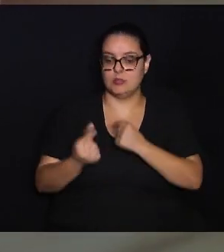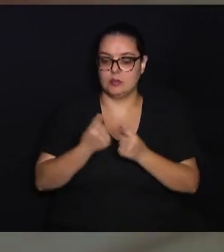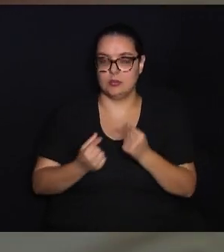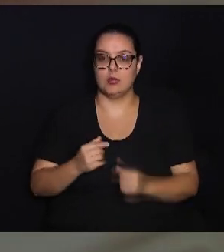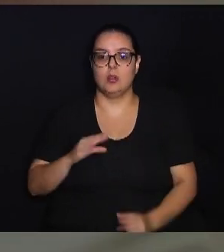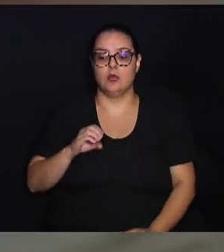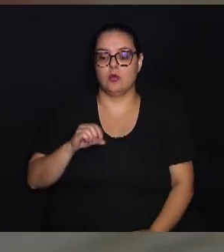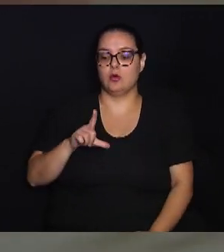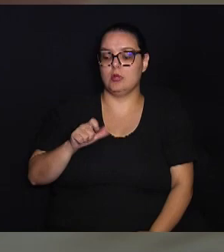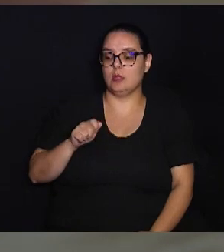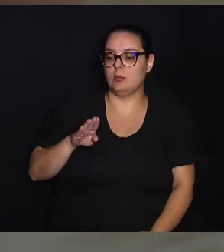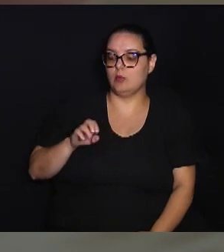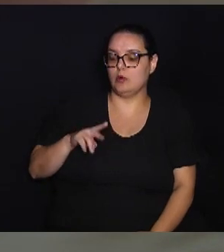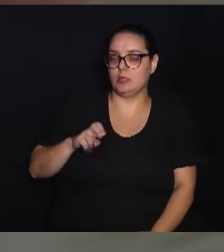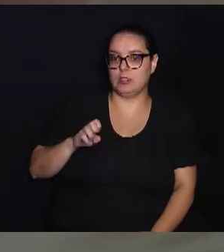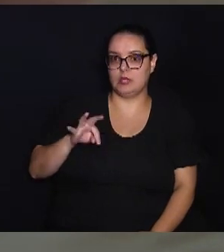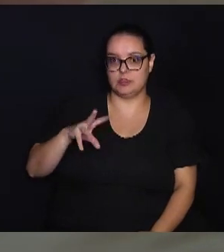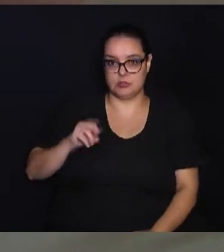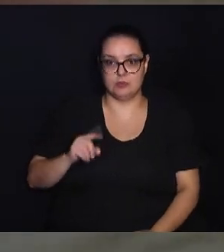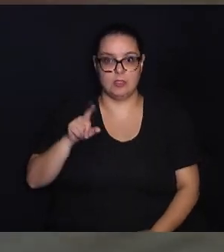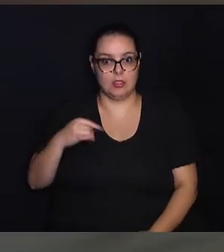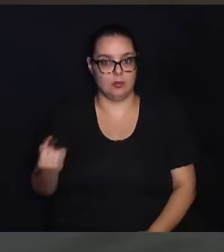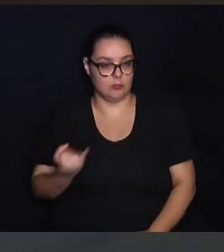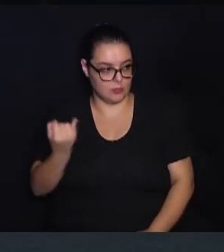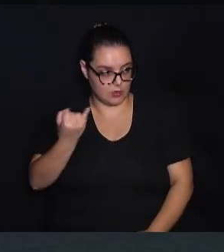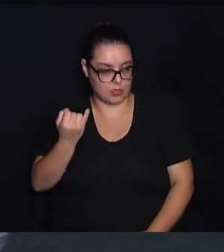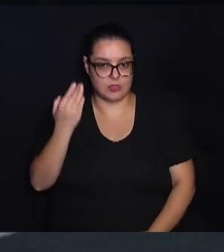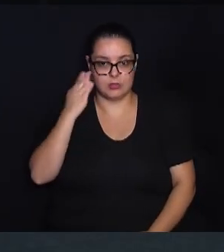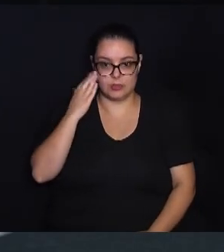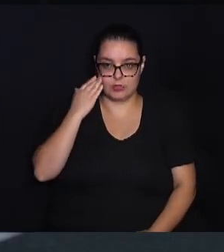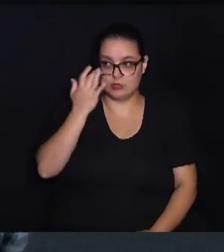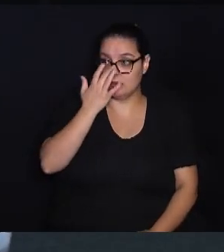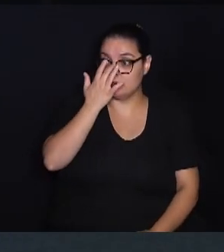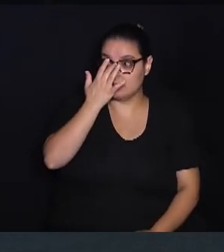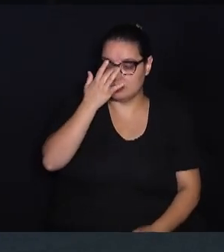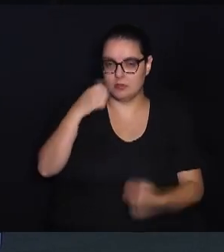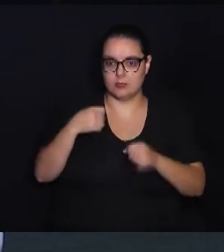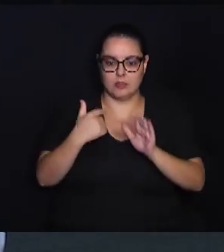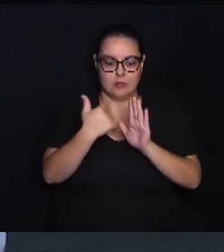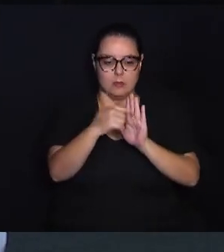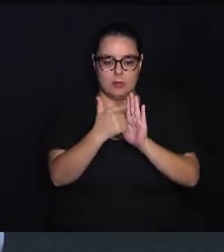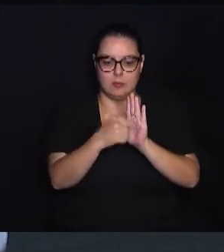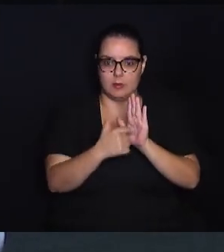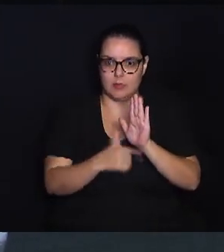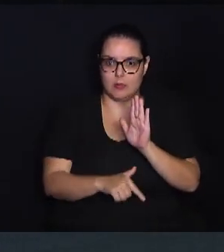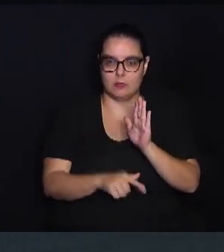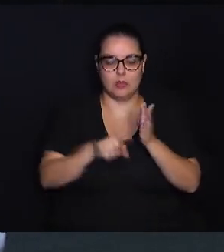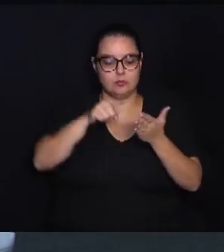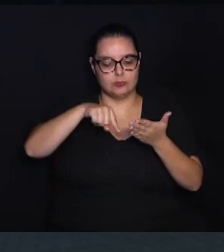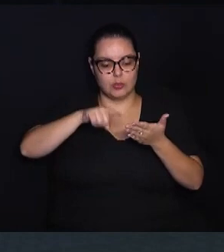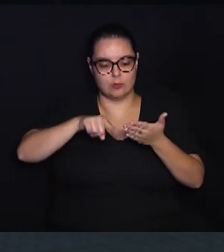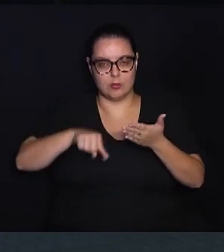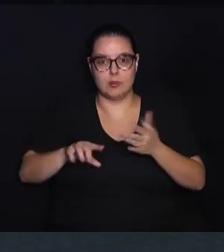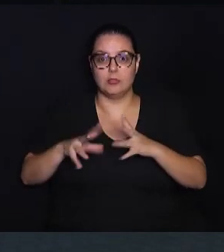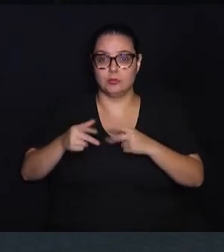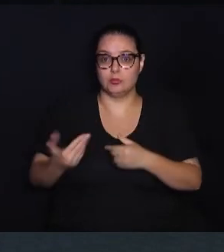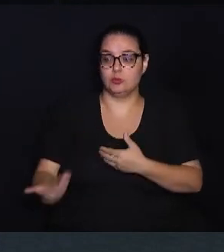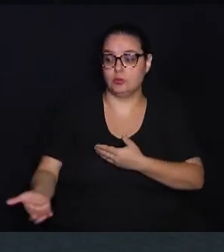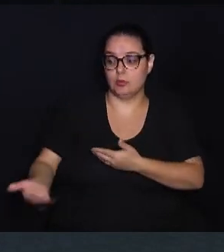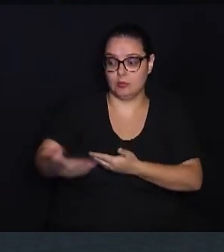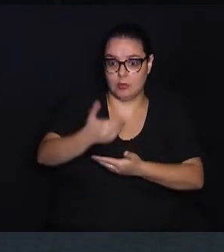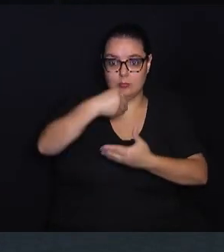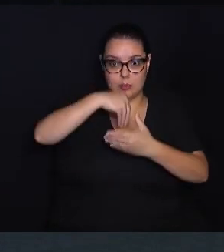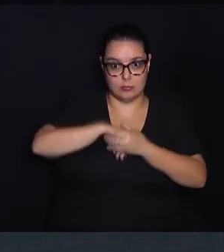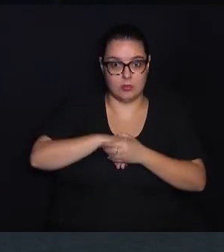orçamento colaborativo é muito importante a gente entender. A gente precisa listar, né, todas as rendas que entram